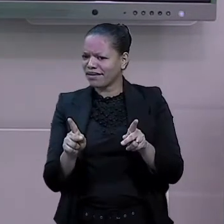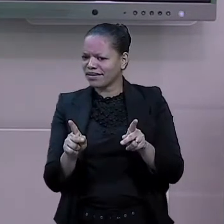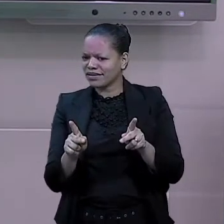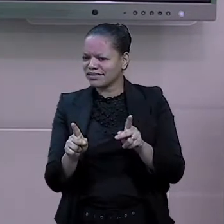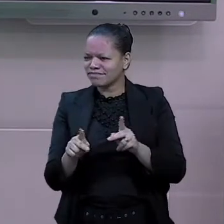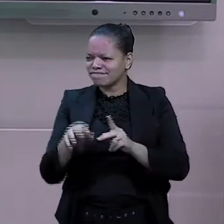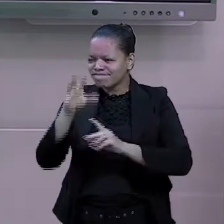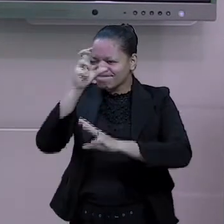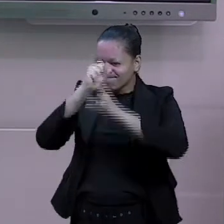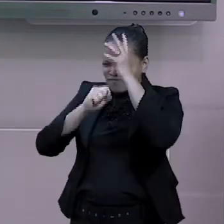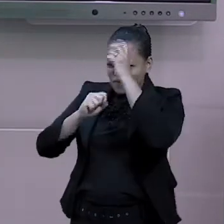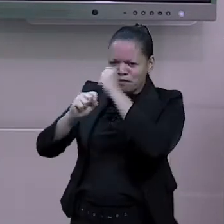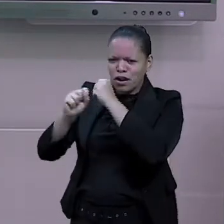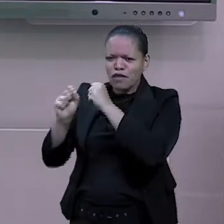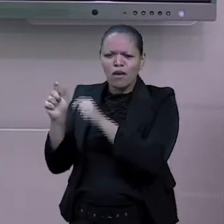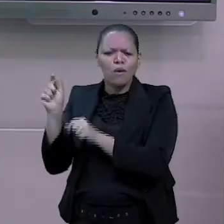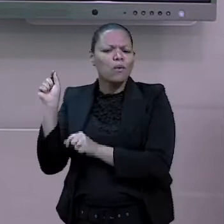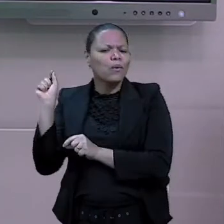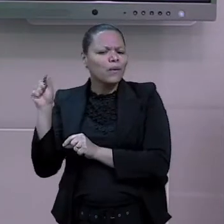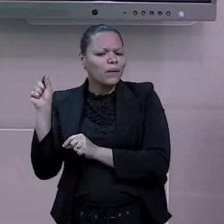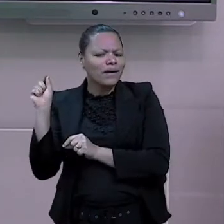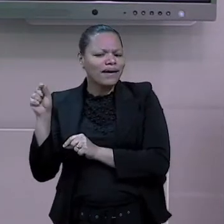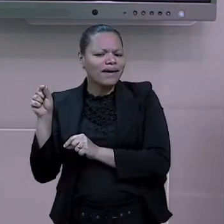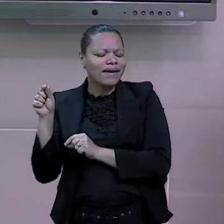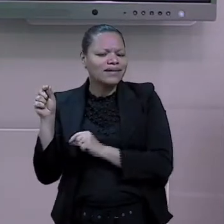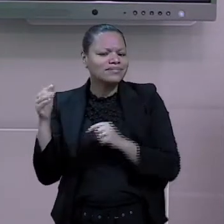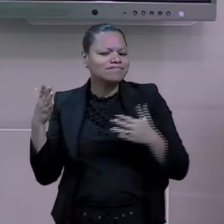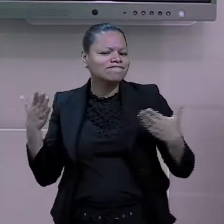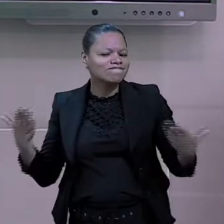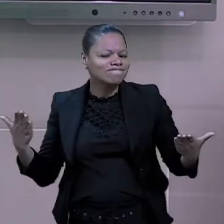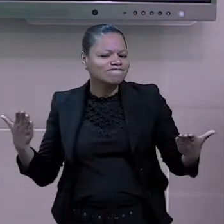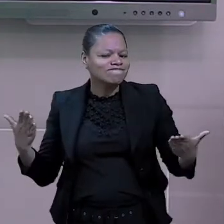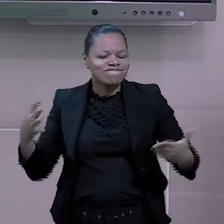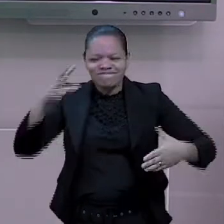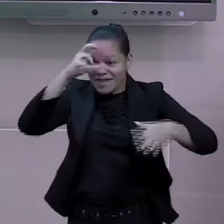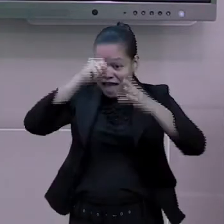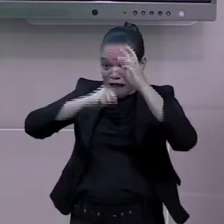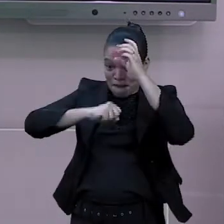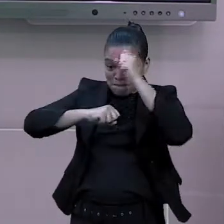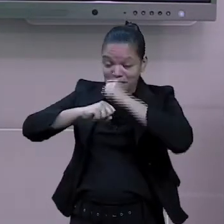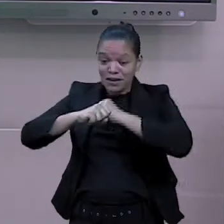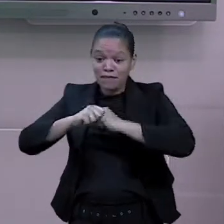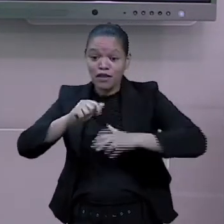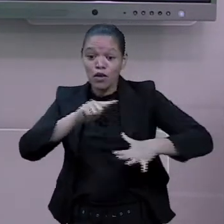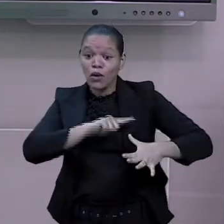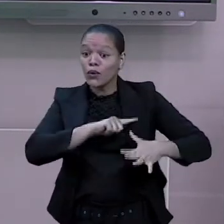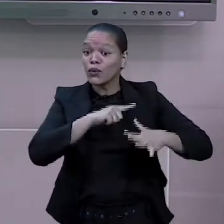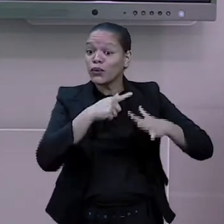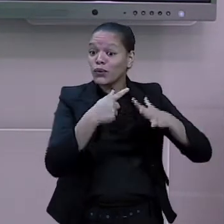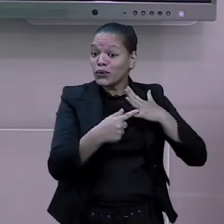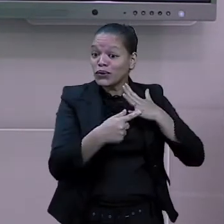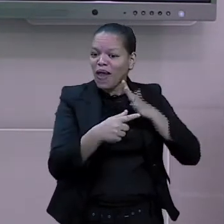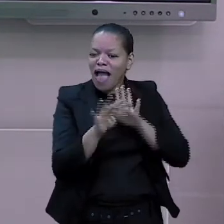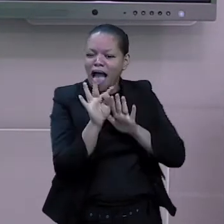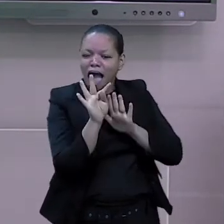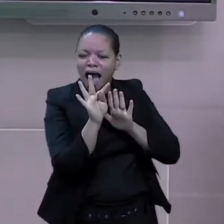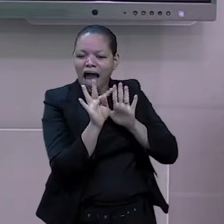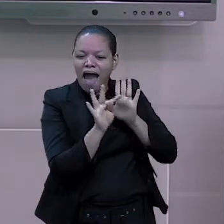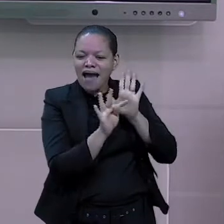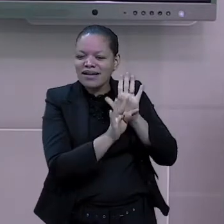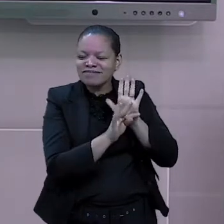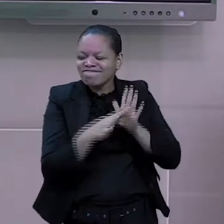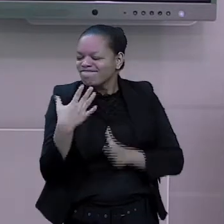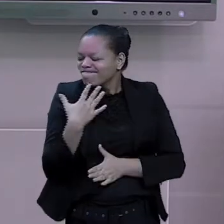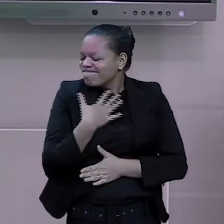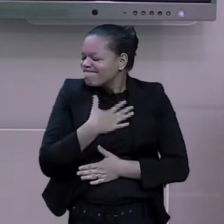gente, hoje eu estou tão assim animada, pois nós vamos aprender hoje um gênero textual que eu amo muito,